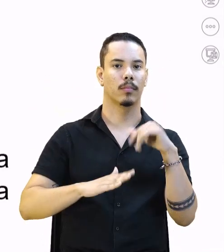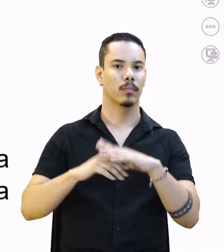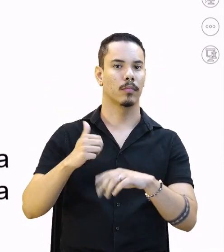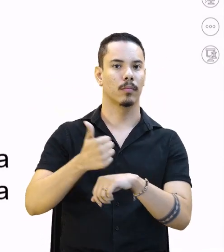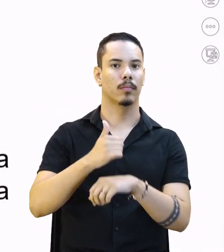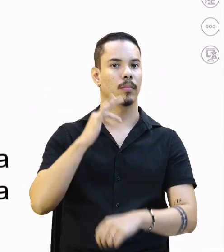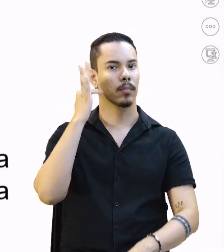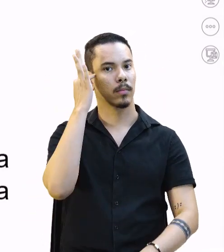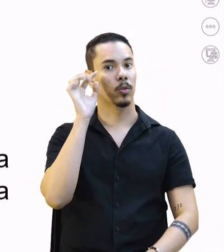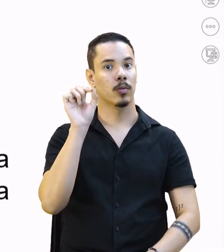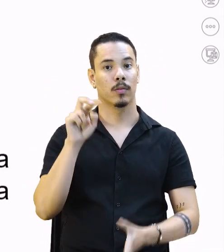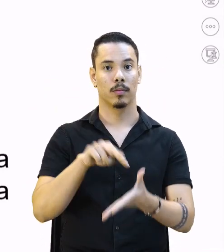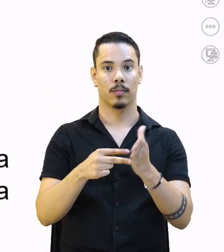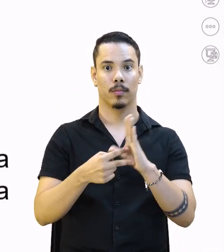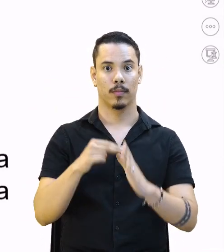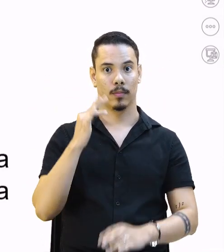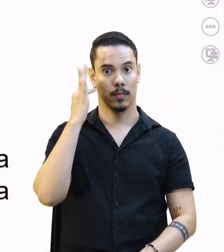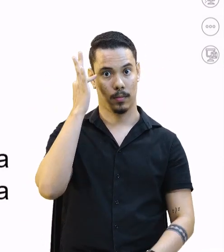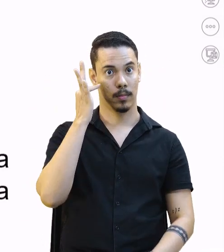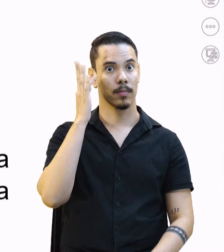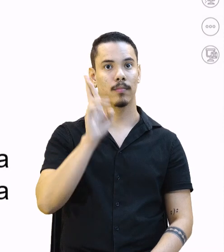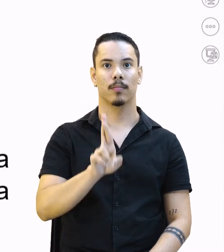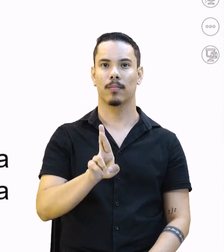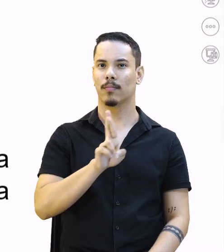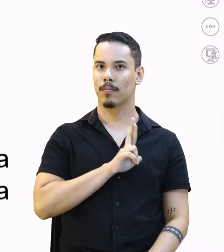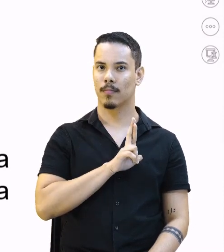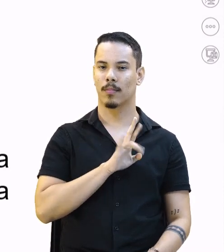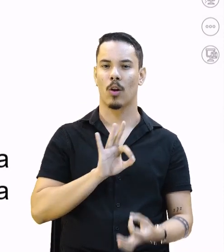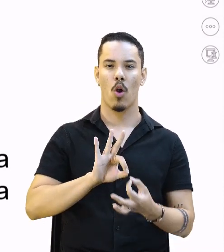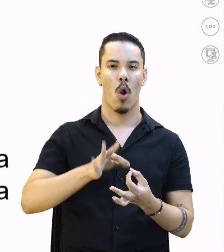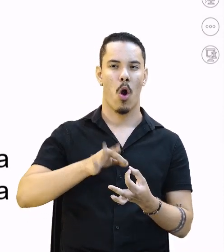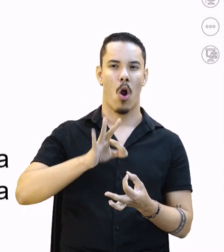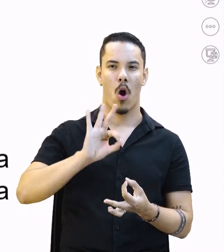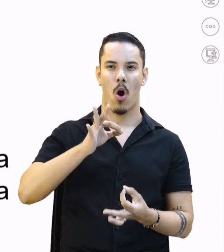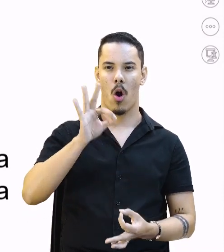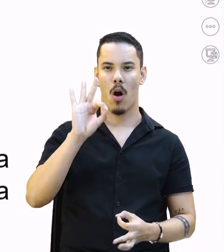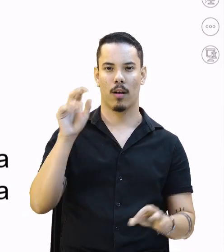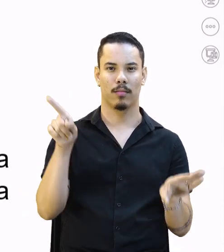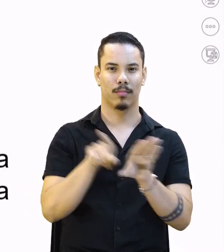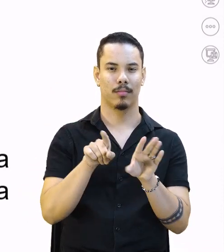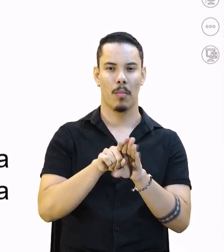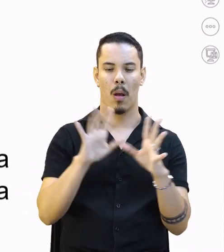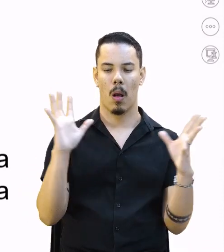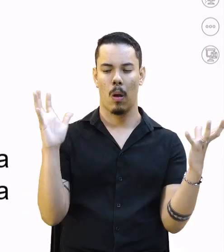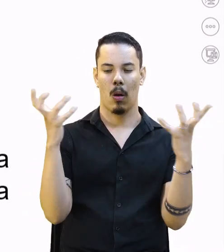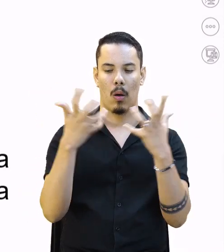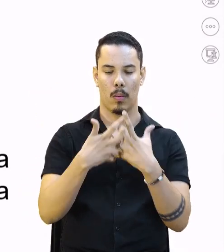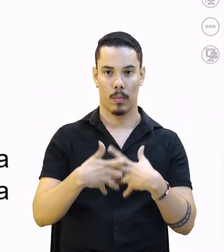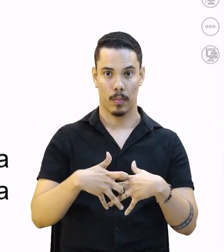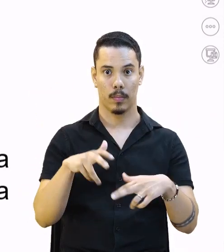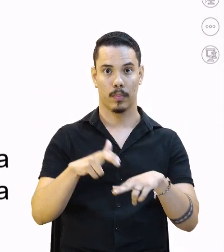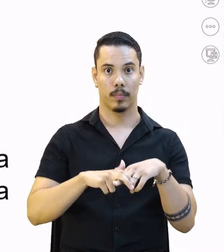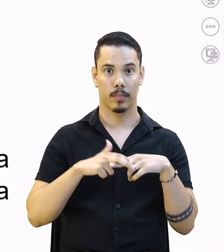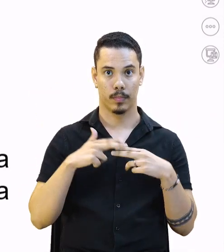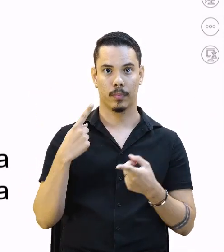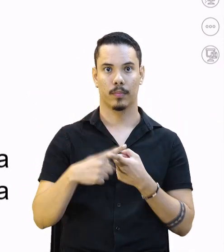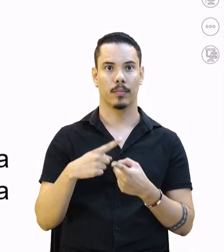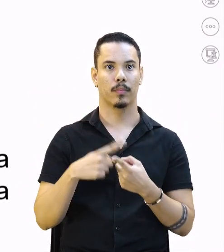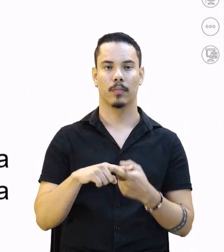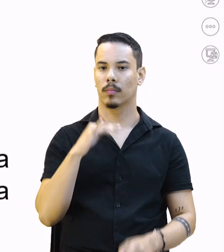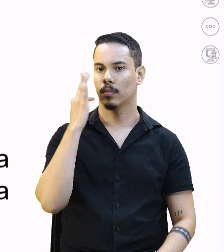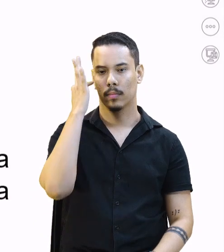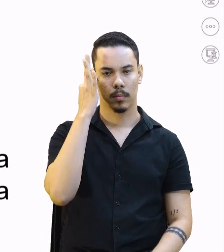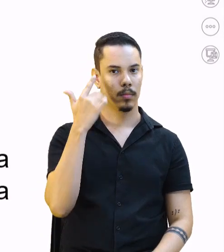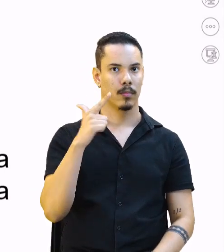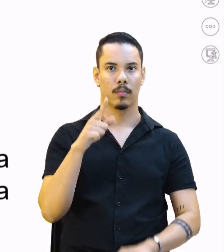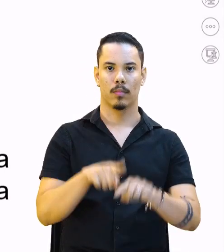filosofia, vimos que a resposta será longa e ao mesmo tempo complexa, porque a filosofia ela não tem um